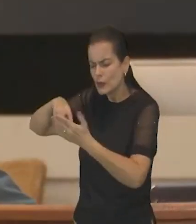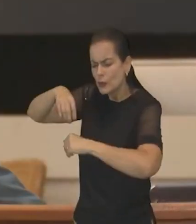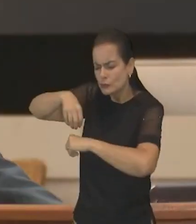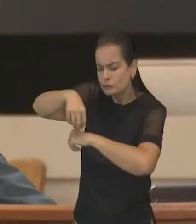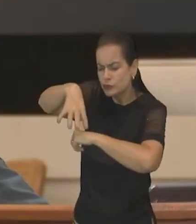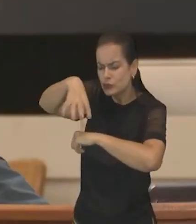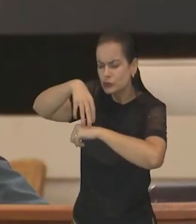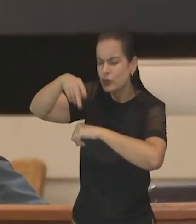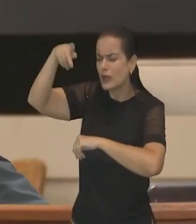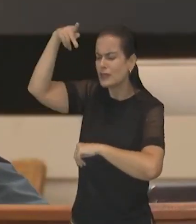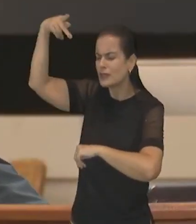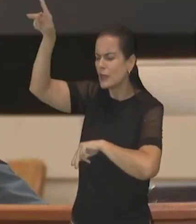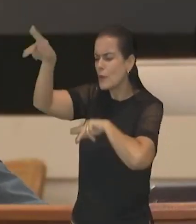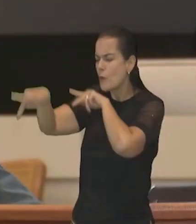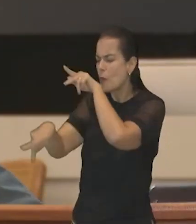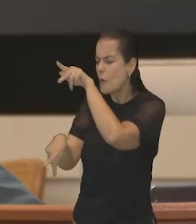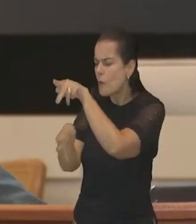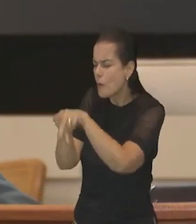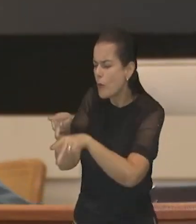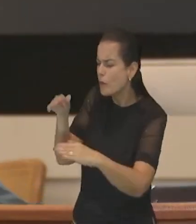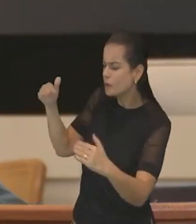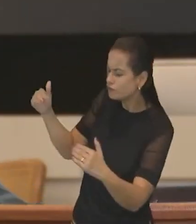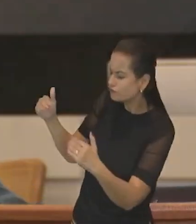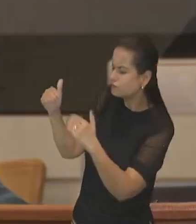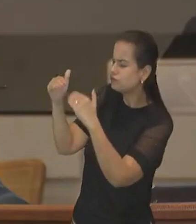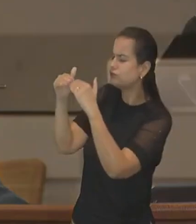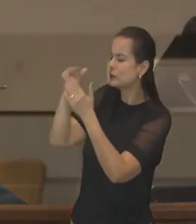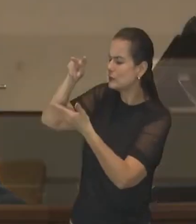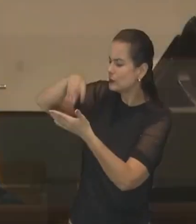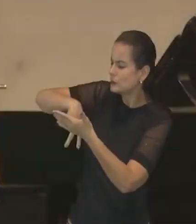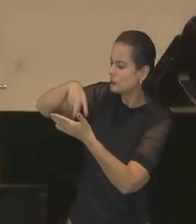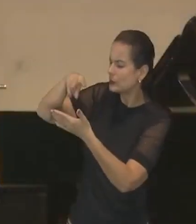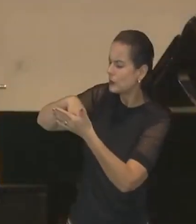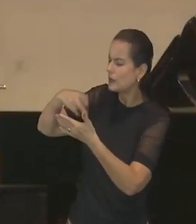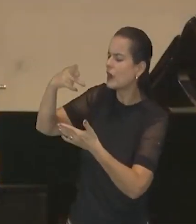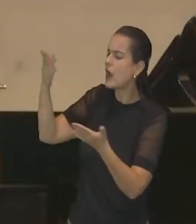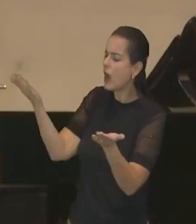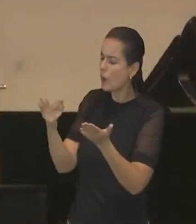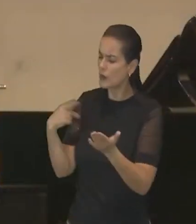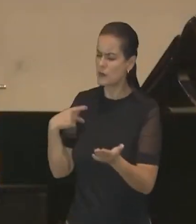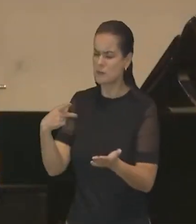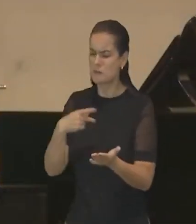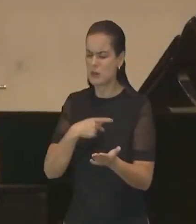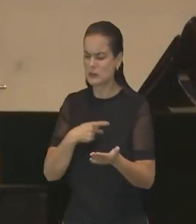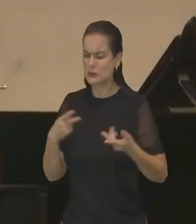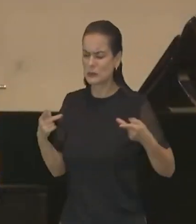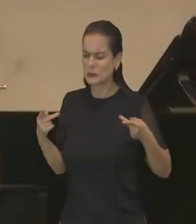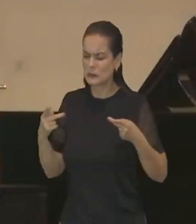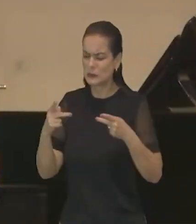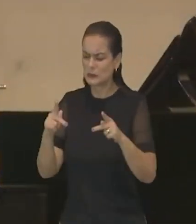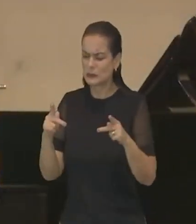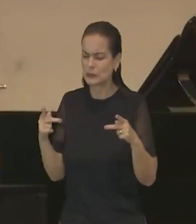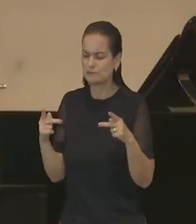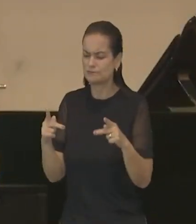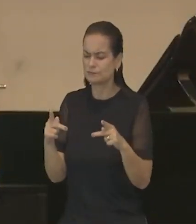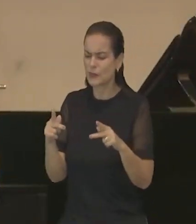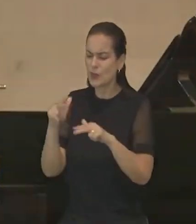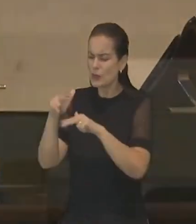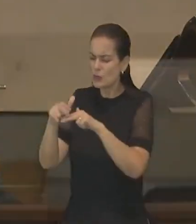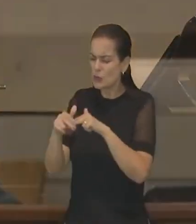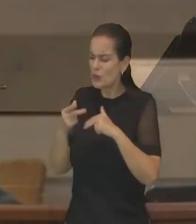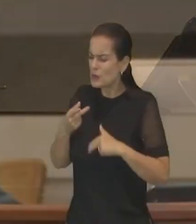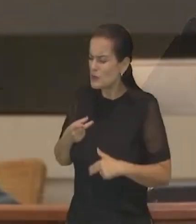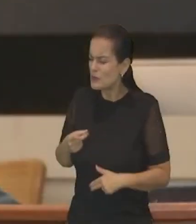O Teu povo, Senhor, está diante da Tua palavra e Teu é o servo que fala contigo, Senhor. Por causa da Tua